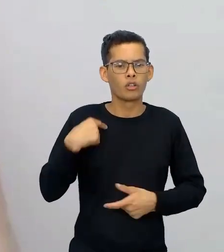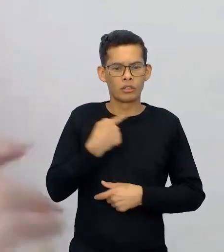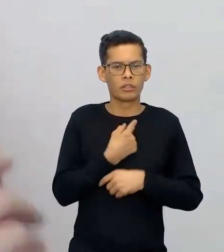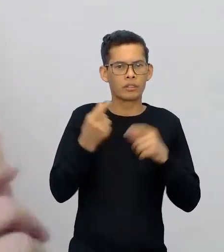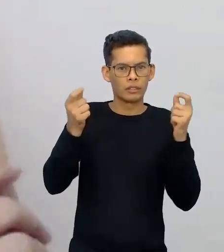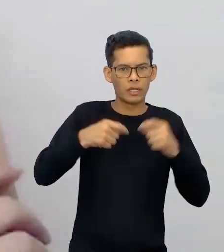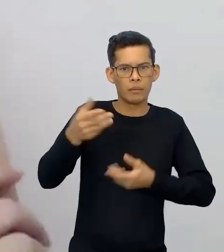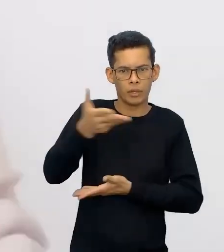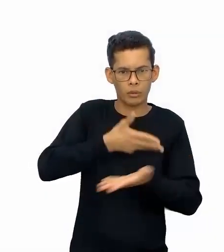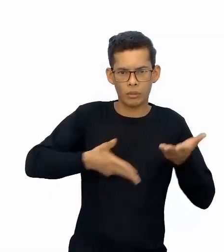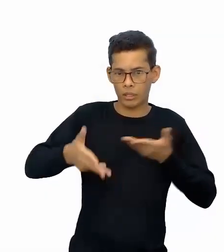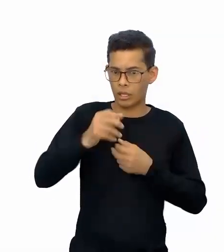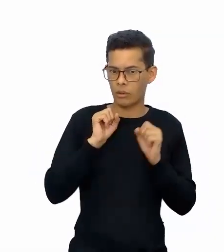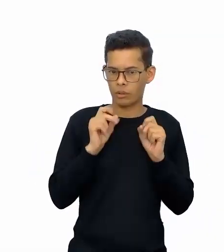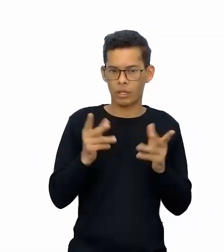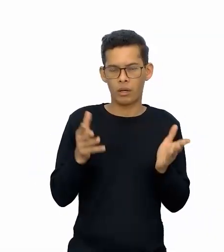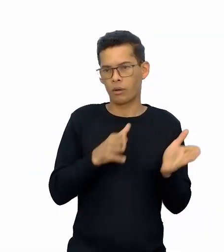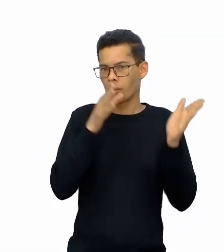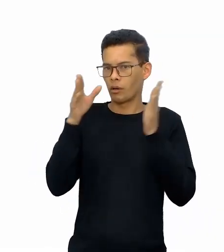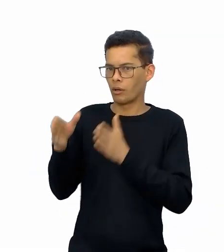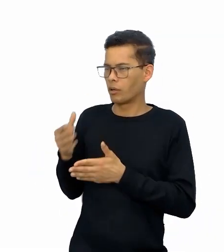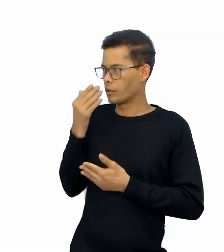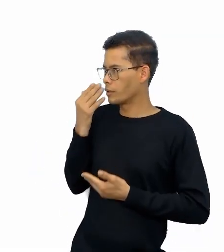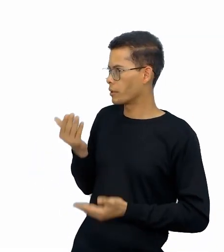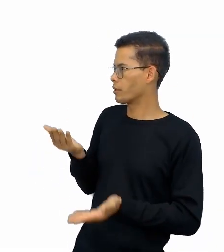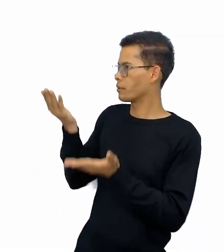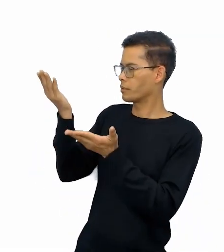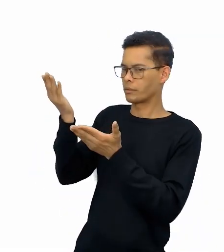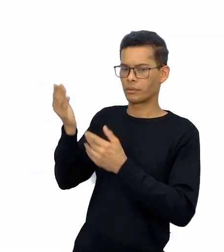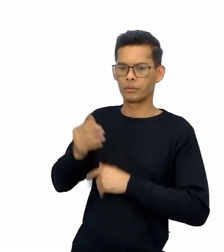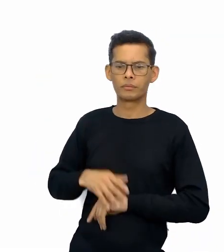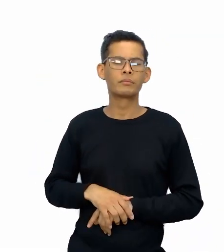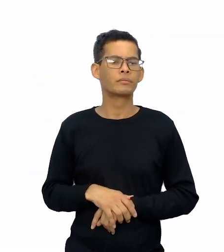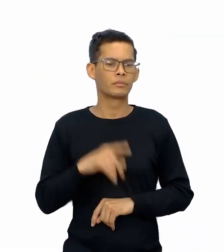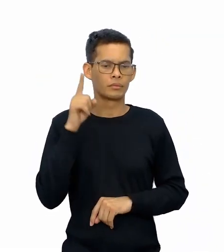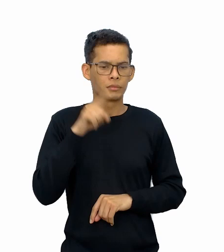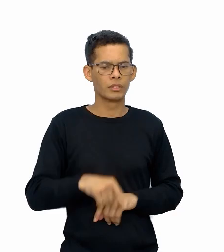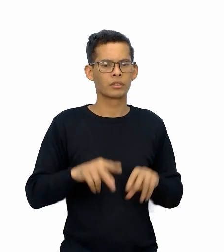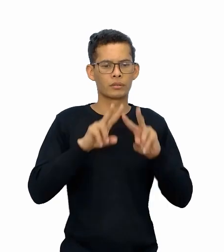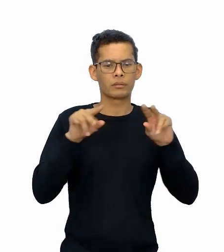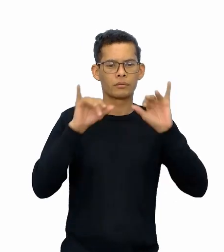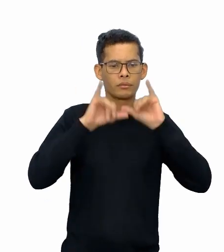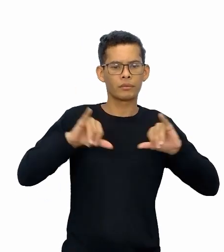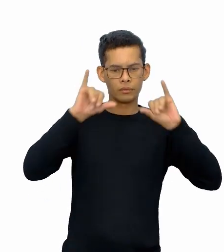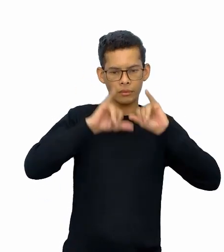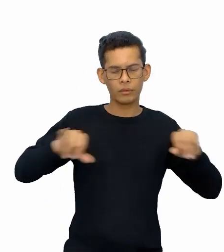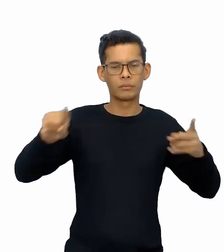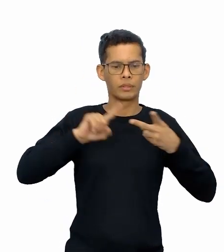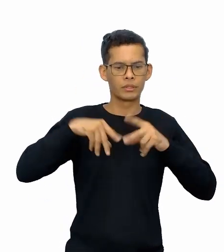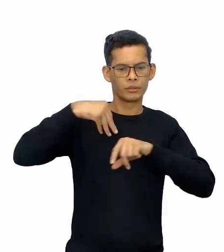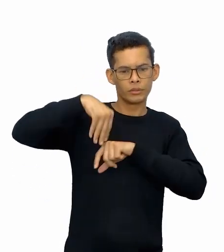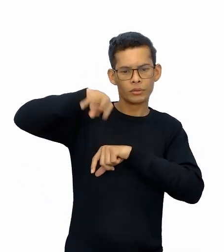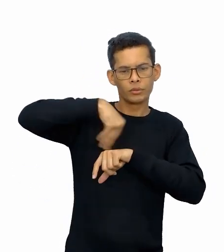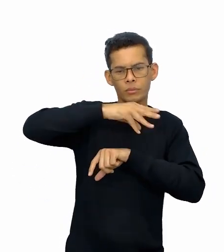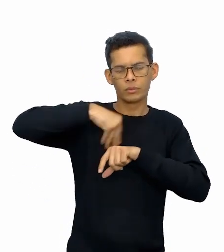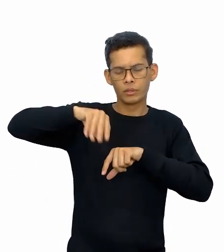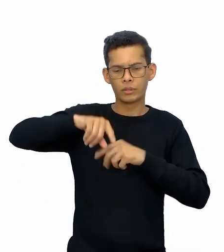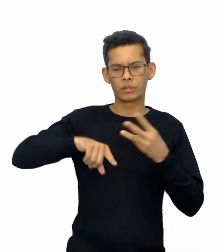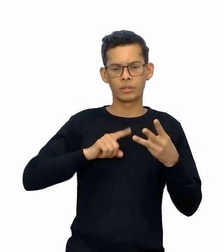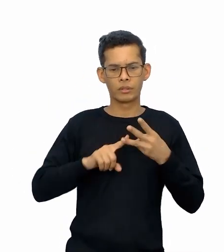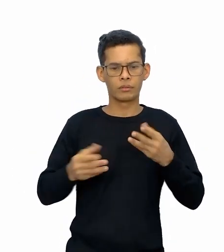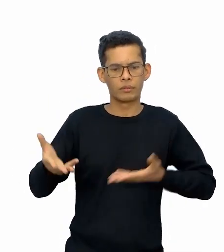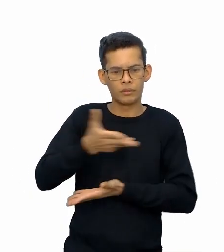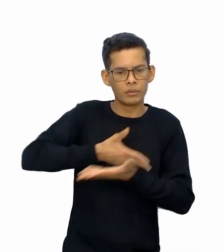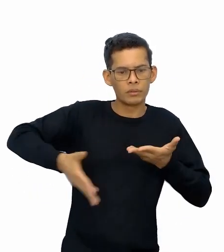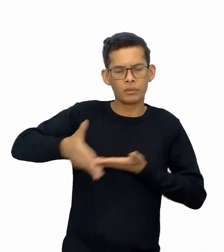compartilhar. Vamos ao segundo momento? Nosso segundo momento é dos informativos e sugestões, algumas trocas que a gente gostaria que